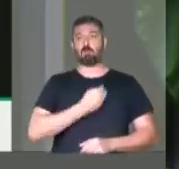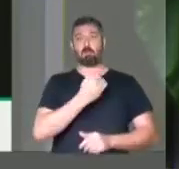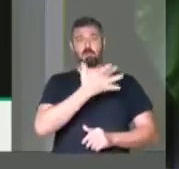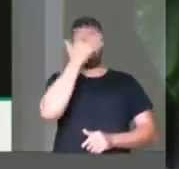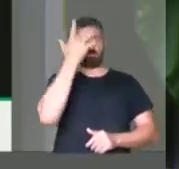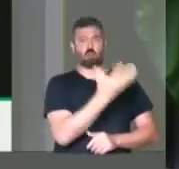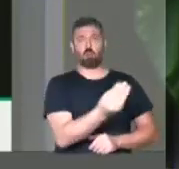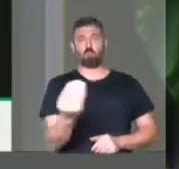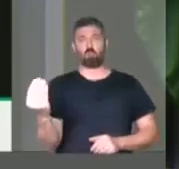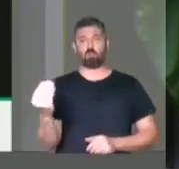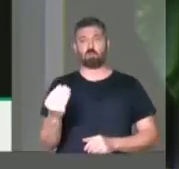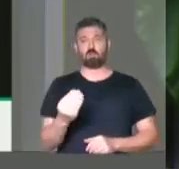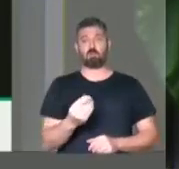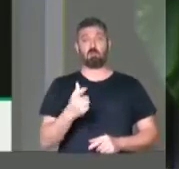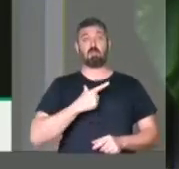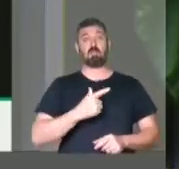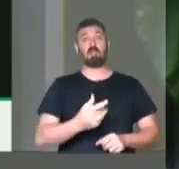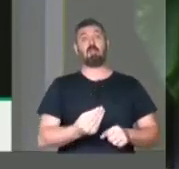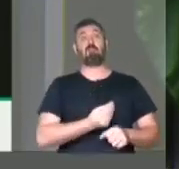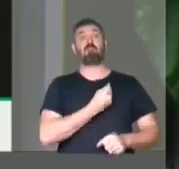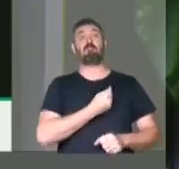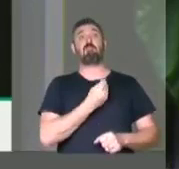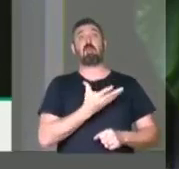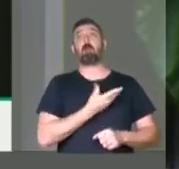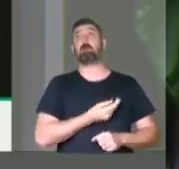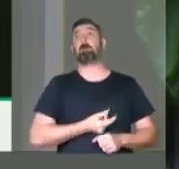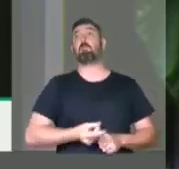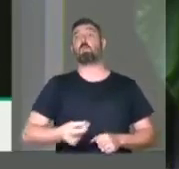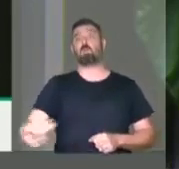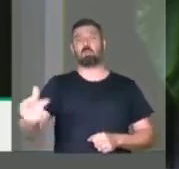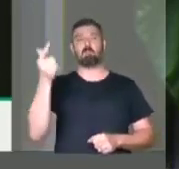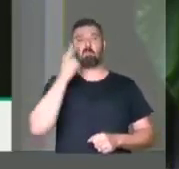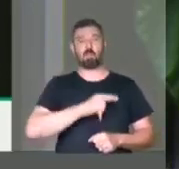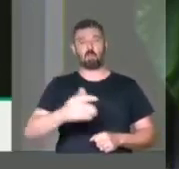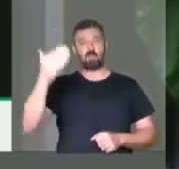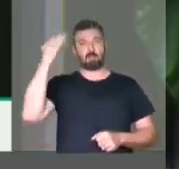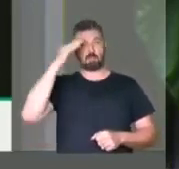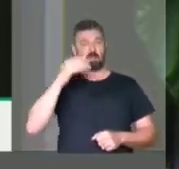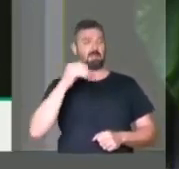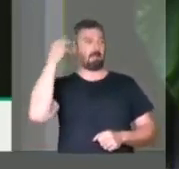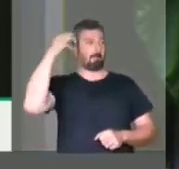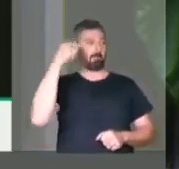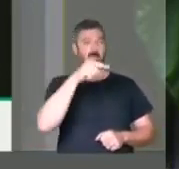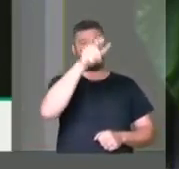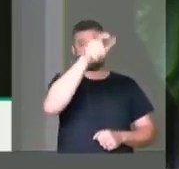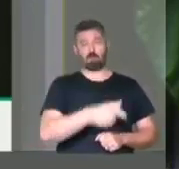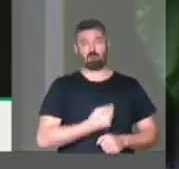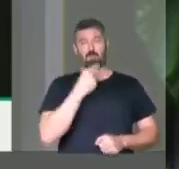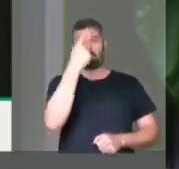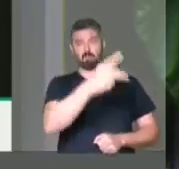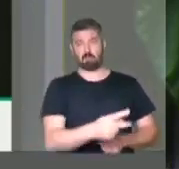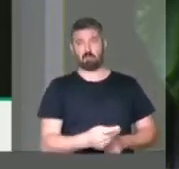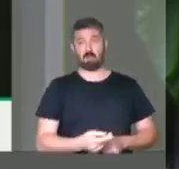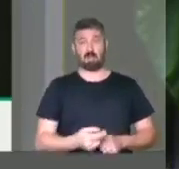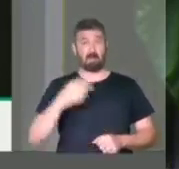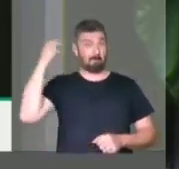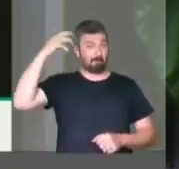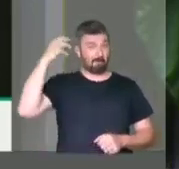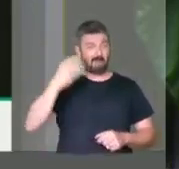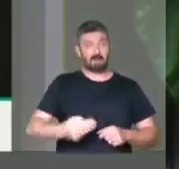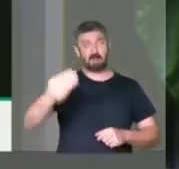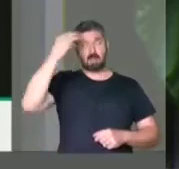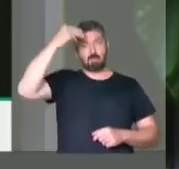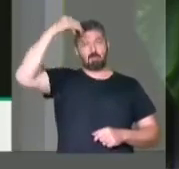de tanta gente. Vão ter que viver muito para um dia entenderem o que significa a dignidade de Marielle Franco. Marielle vai viver por muito tempo